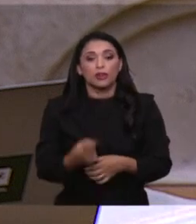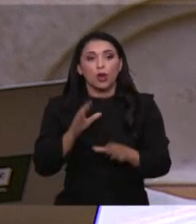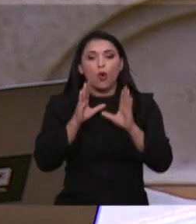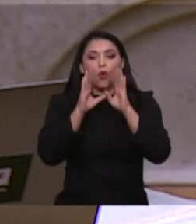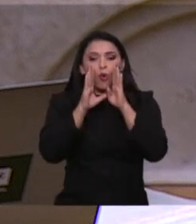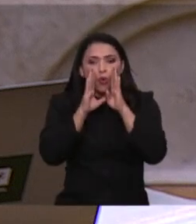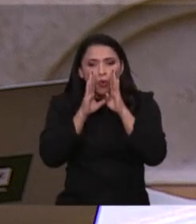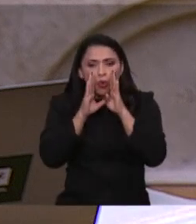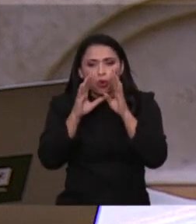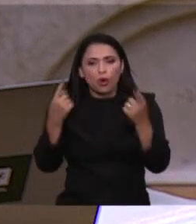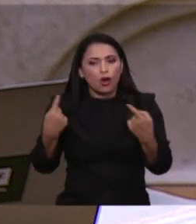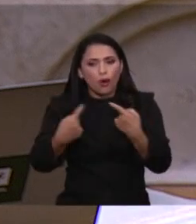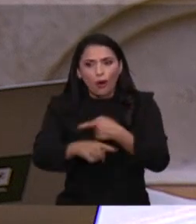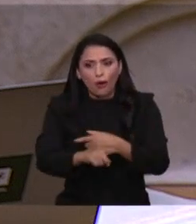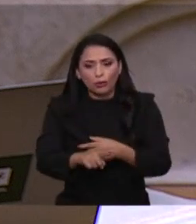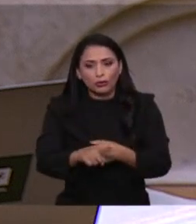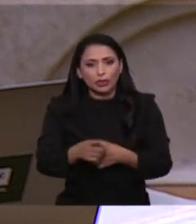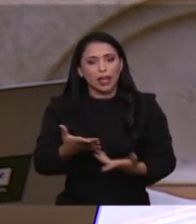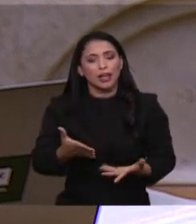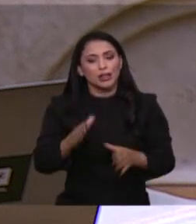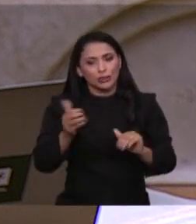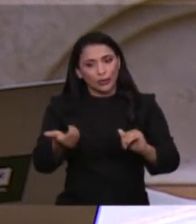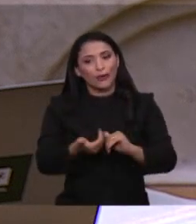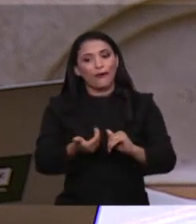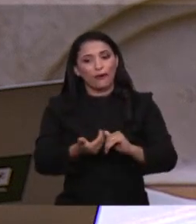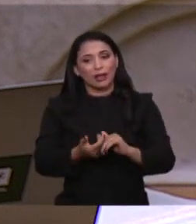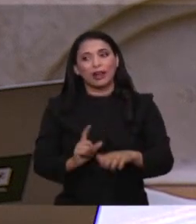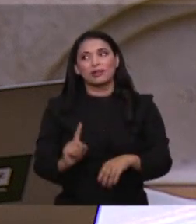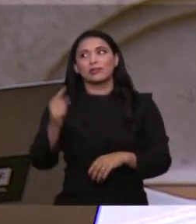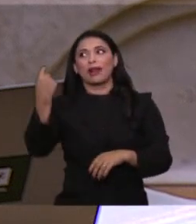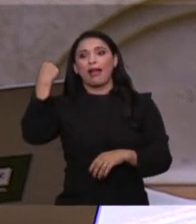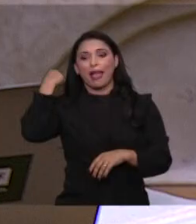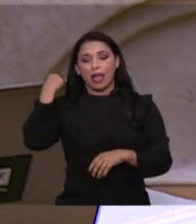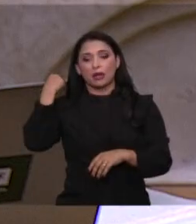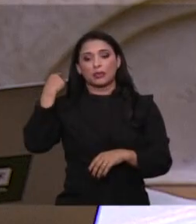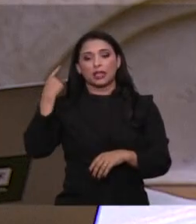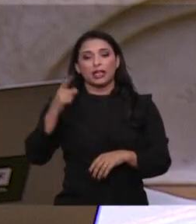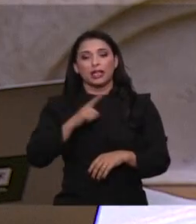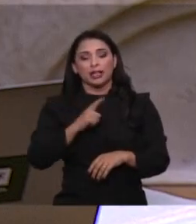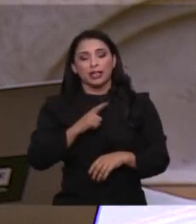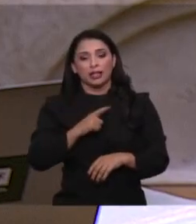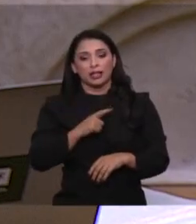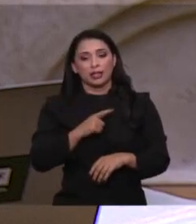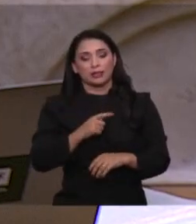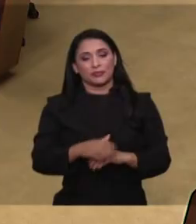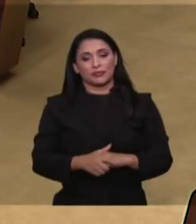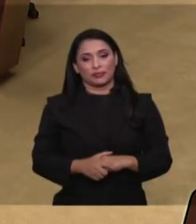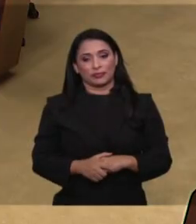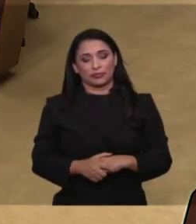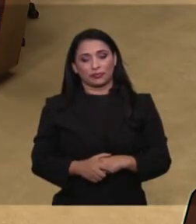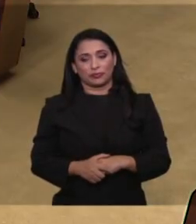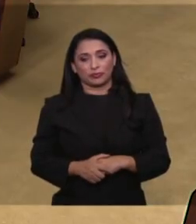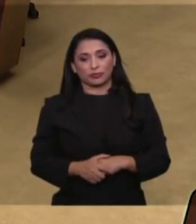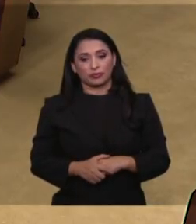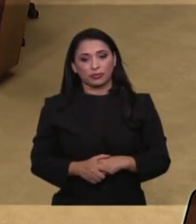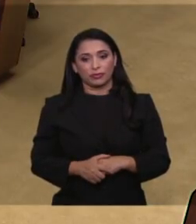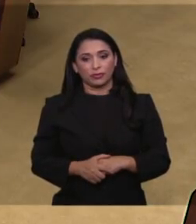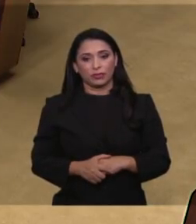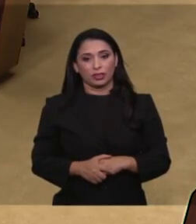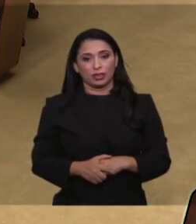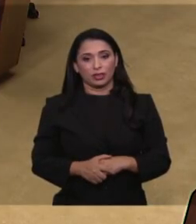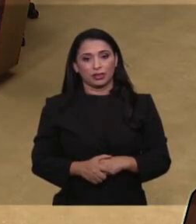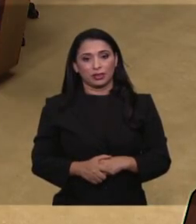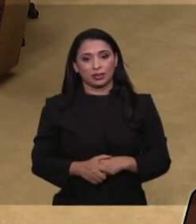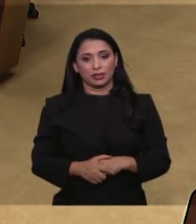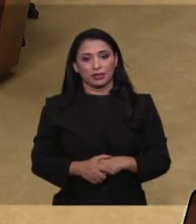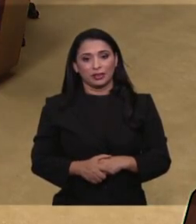ele recebeu no Congresso Nacional desde que havia assumido o mandato. Devolvo a palavra ao ministro. Só para continuar esse